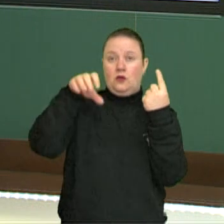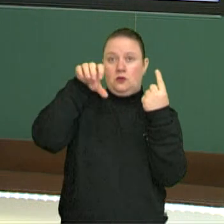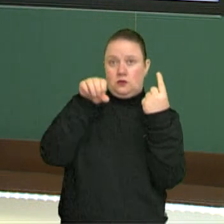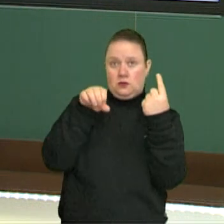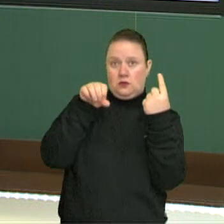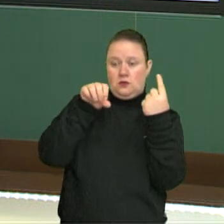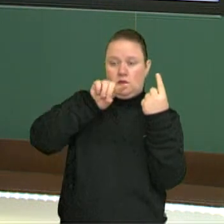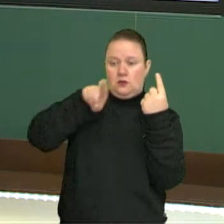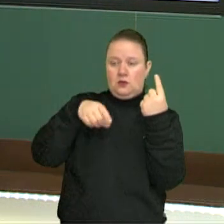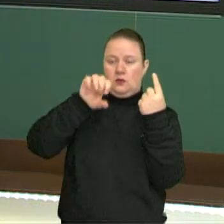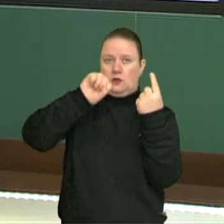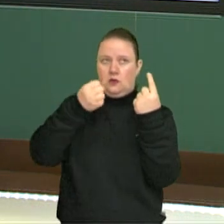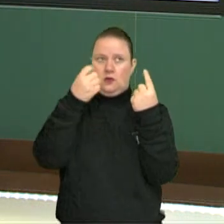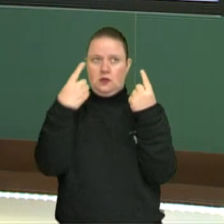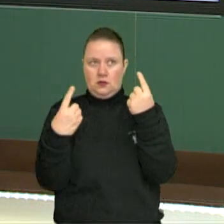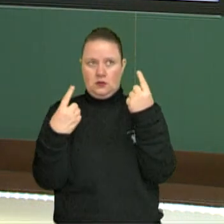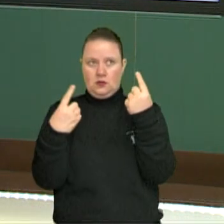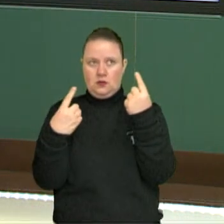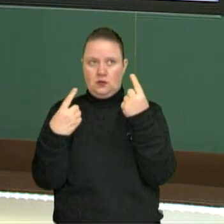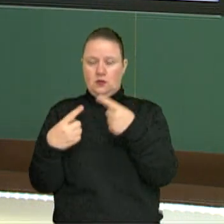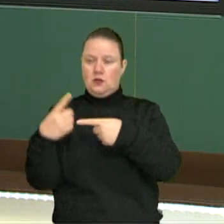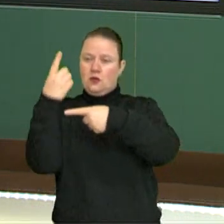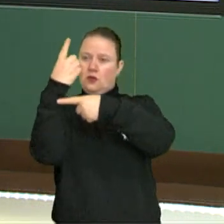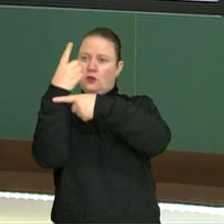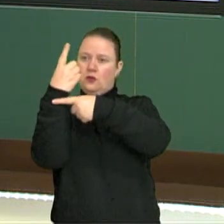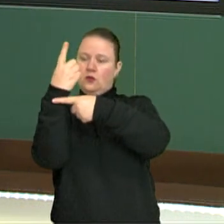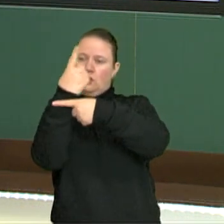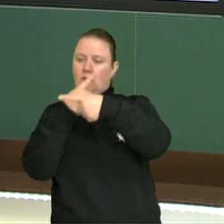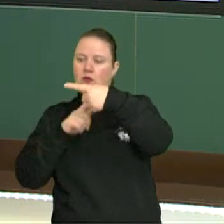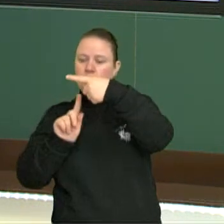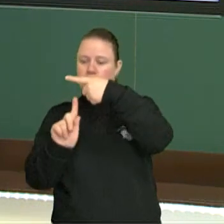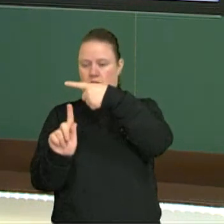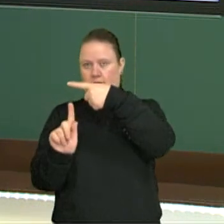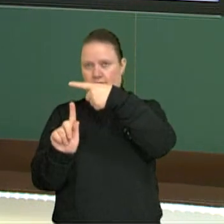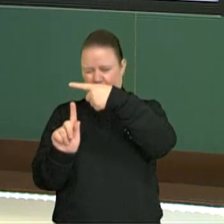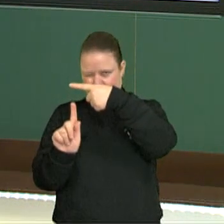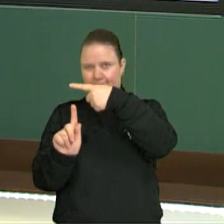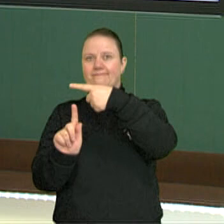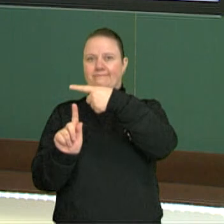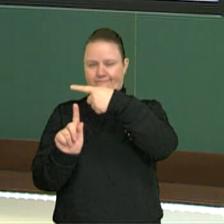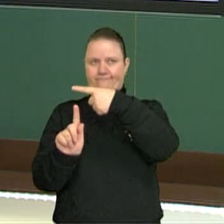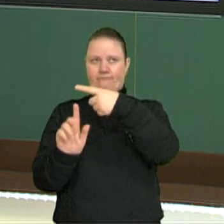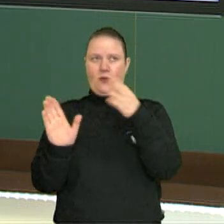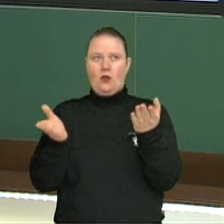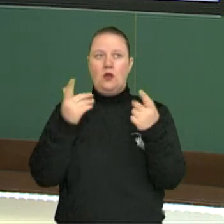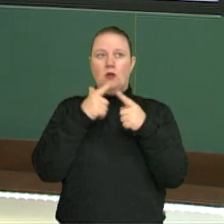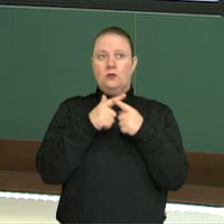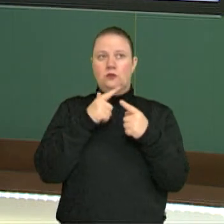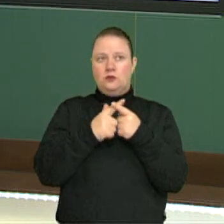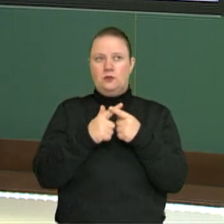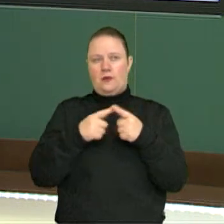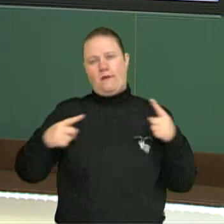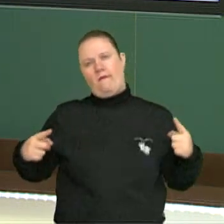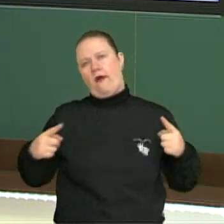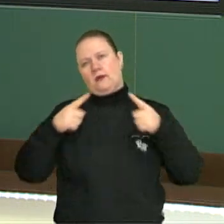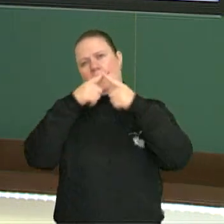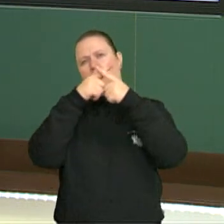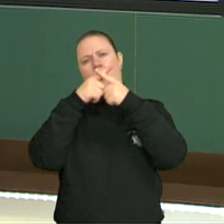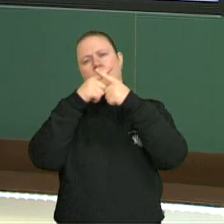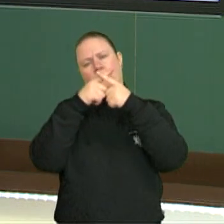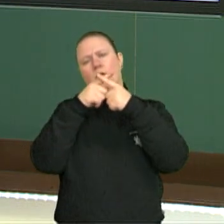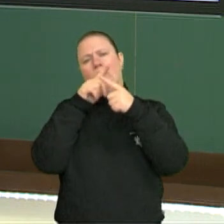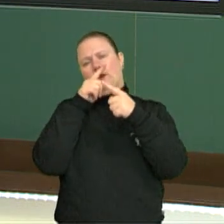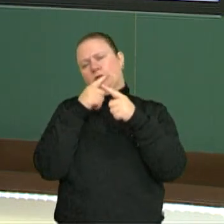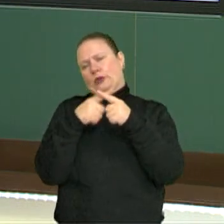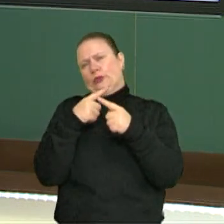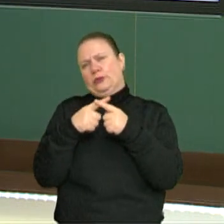é 3,14 vezes 3,14, sobre 1 sobre G. E aí, multiplicando cruzado, fazendo as operações, eu vou